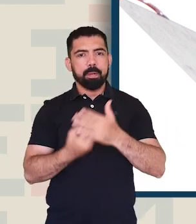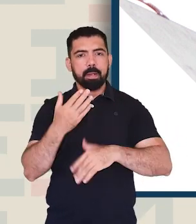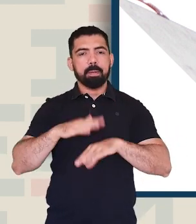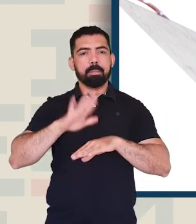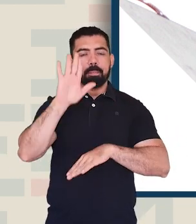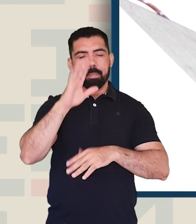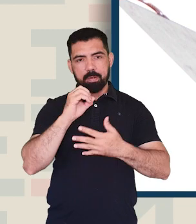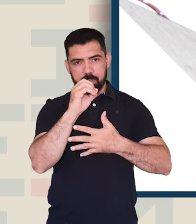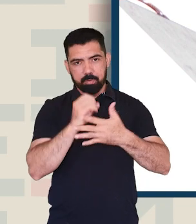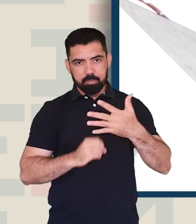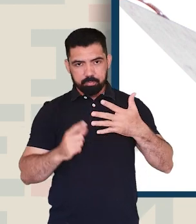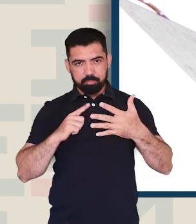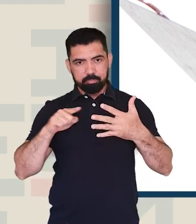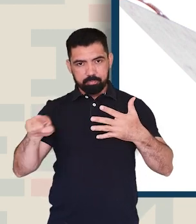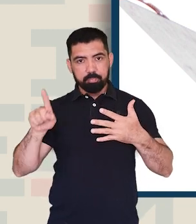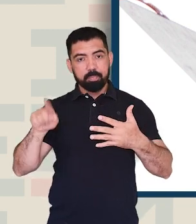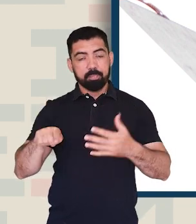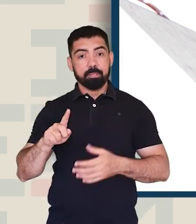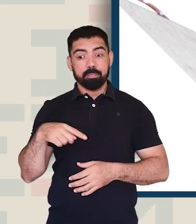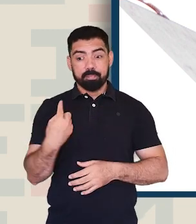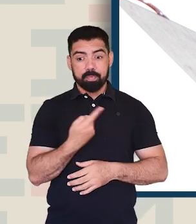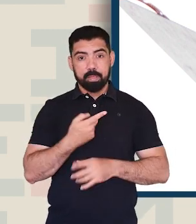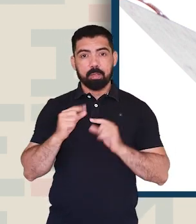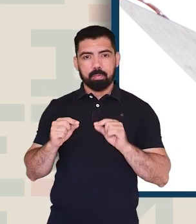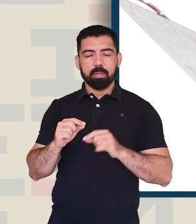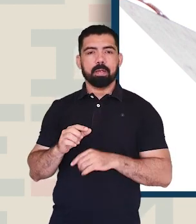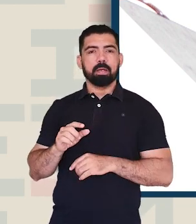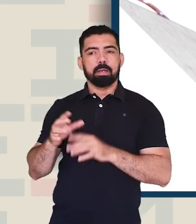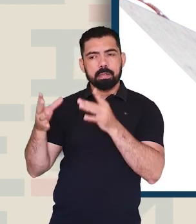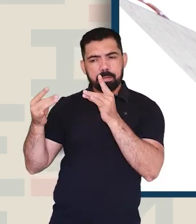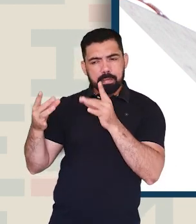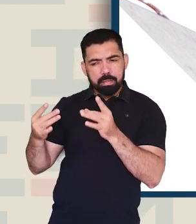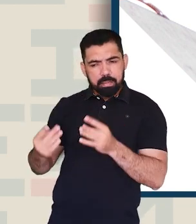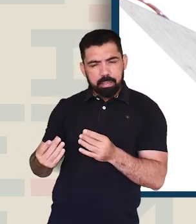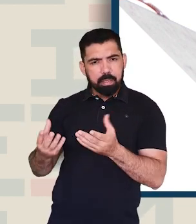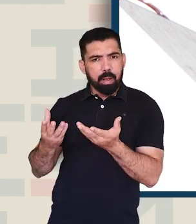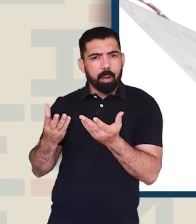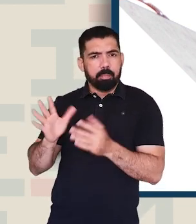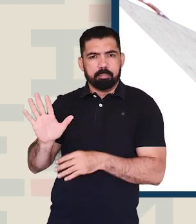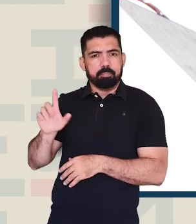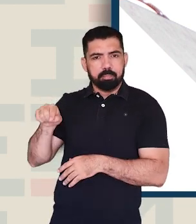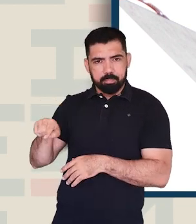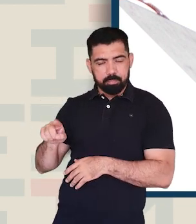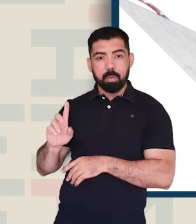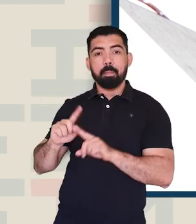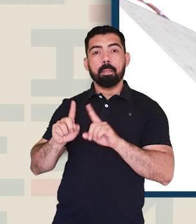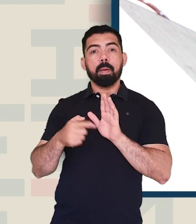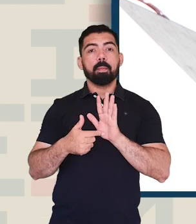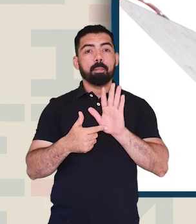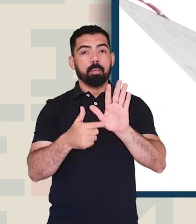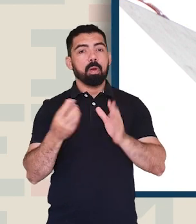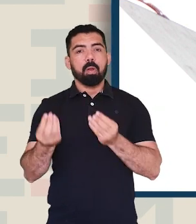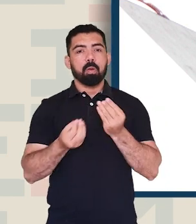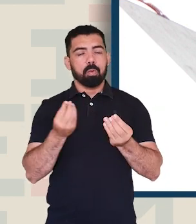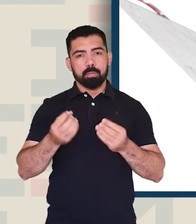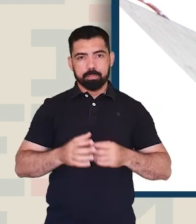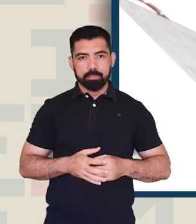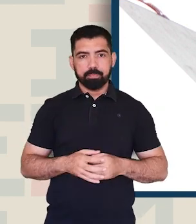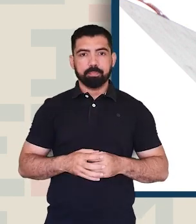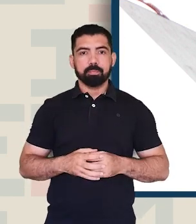acordes, então ela não seria o caso da gente ficar aqui esmiuçando muito ela, mas eu vou mostrar aqui como é que ela